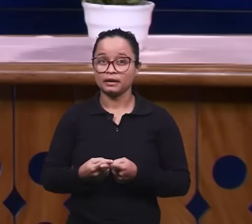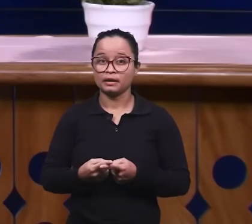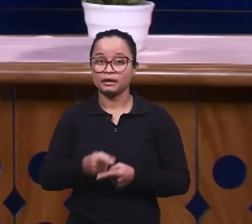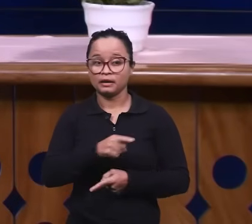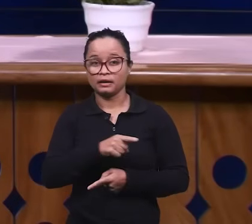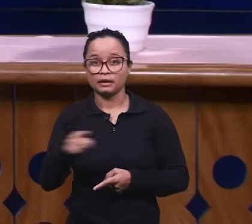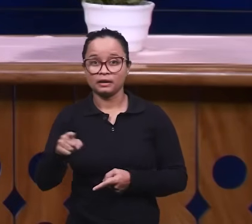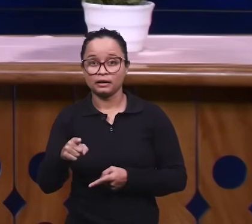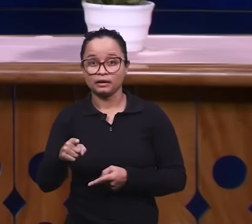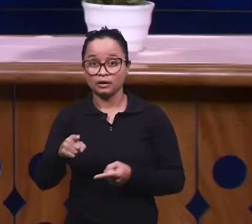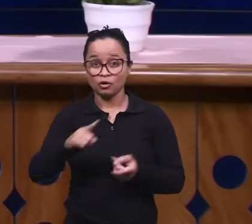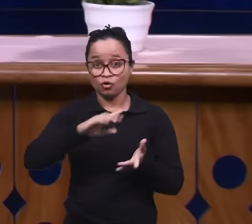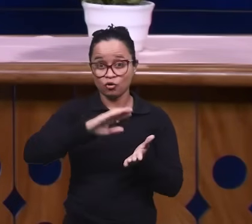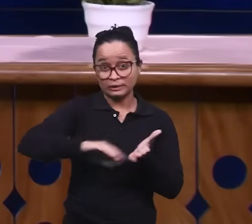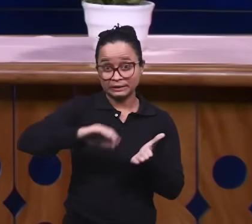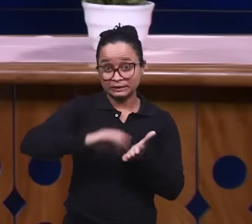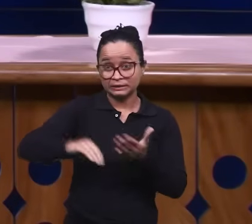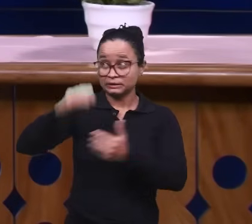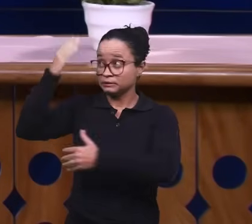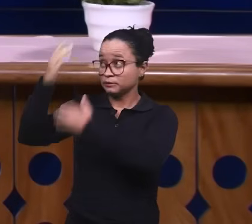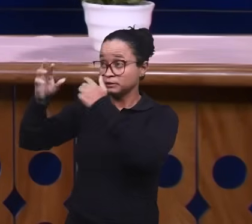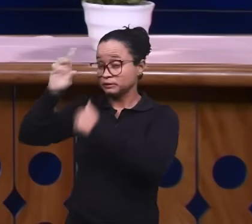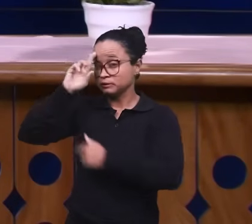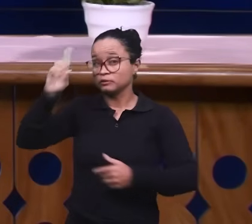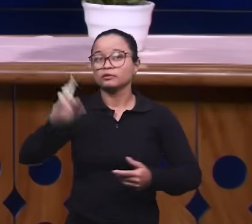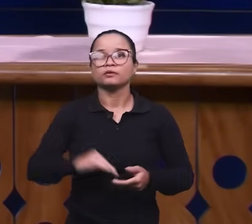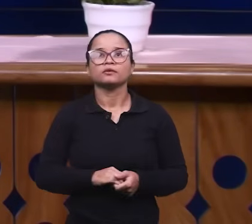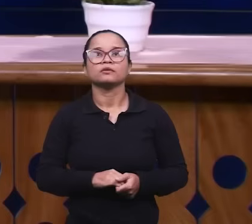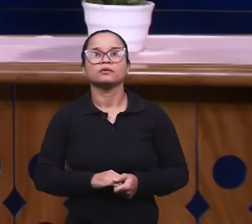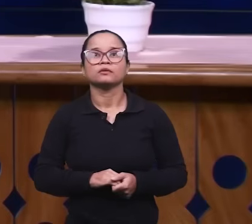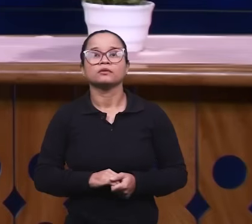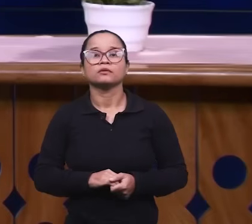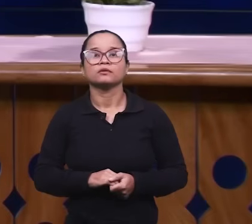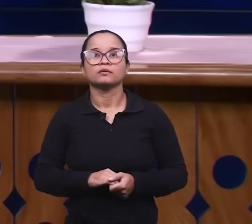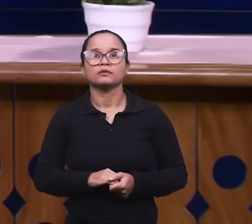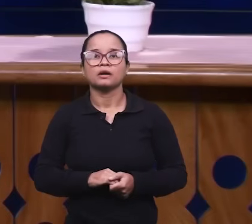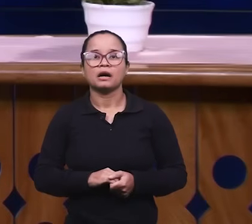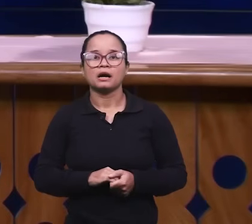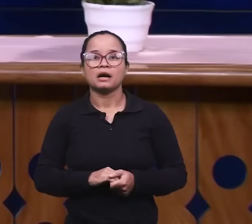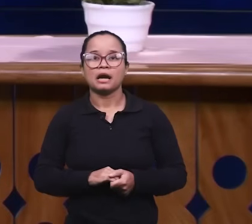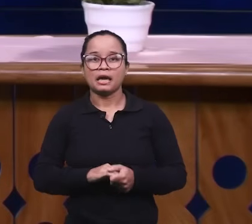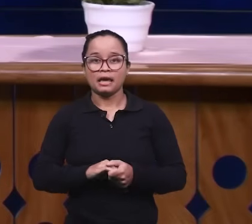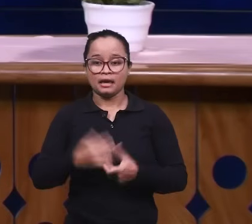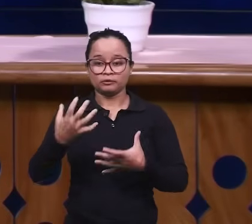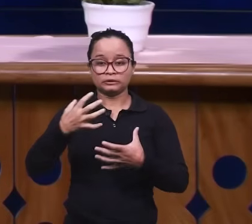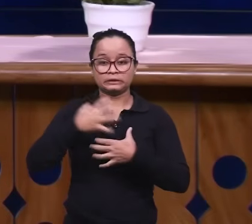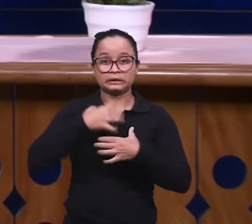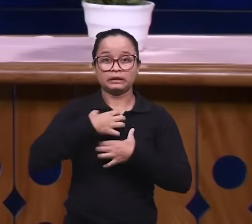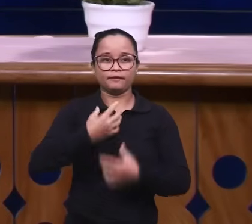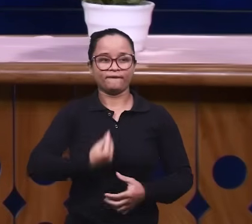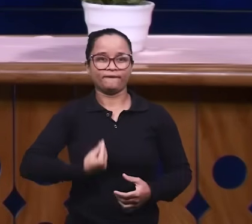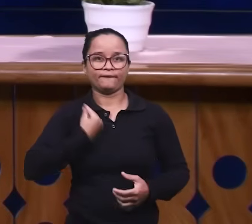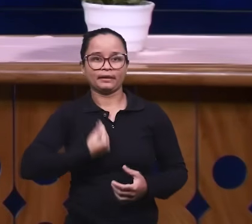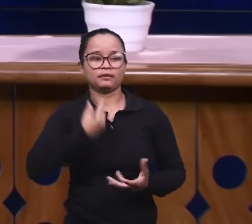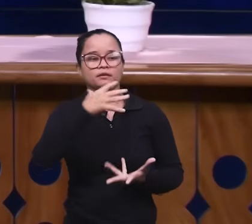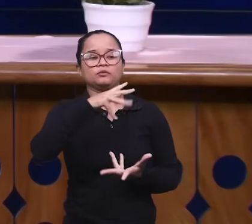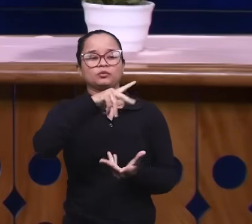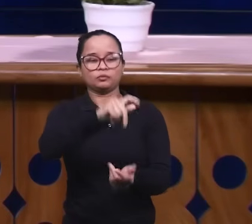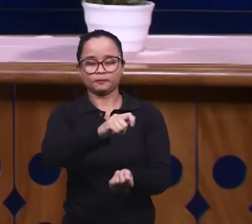nos tiram da presença do Senhor são o sistema de vida mundano.